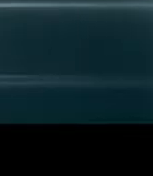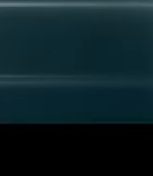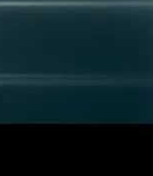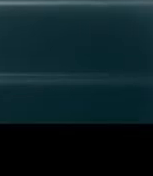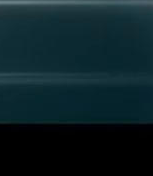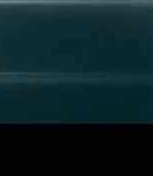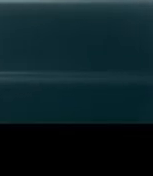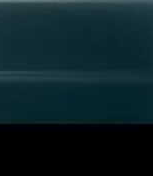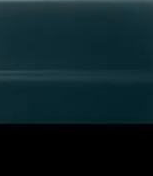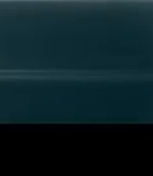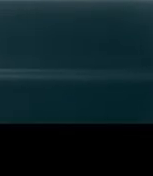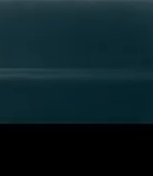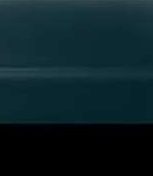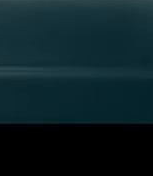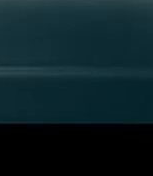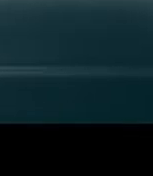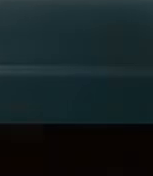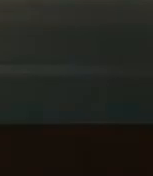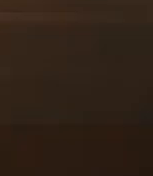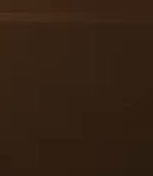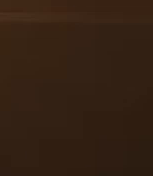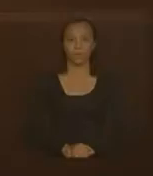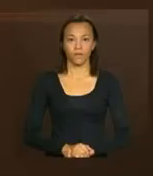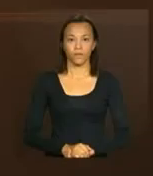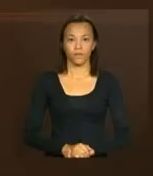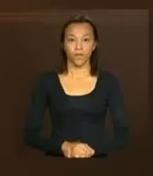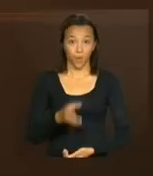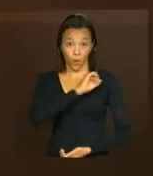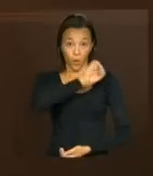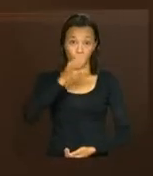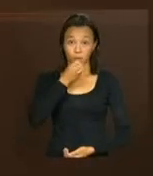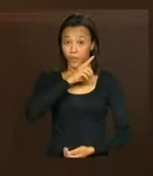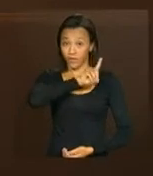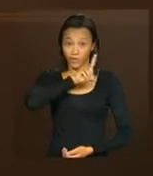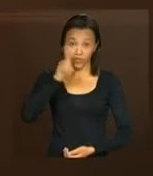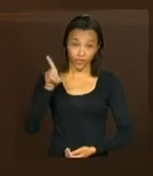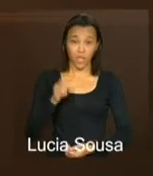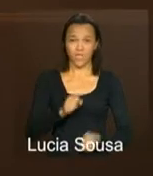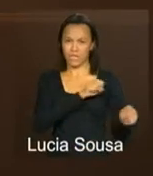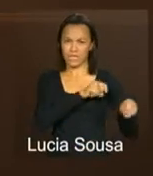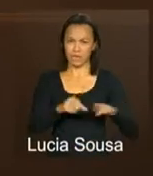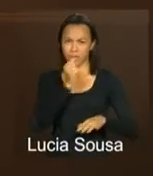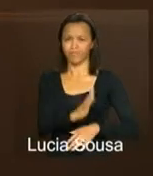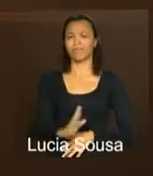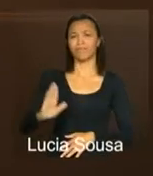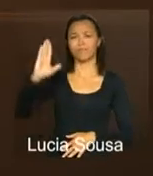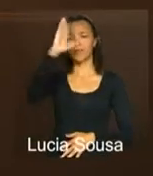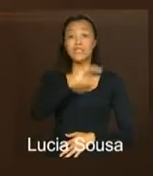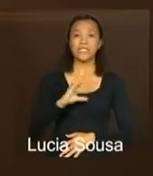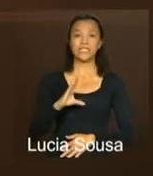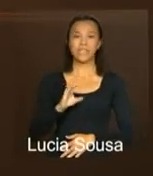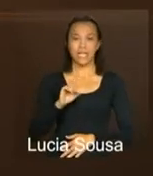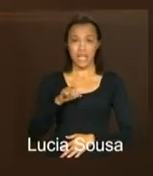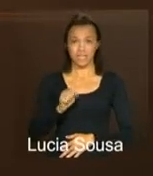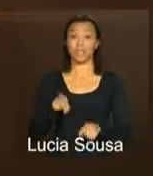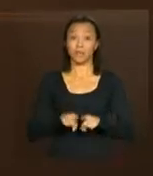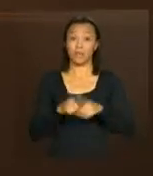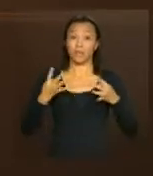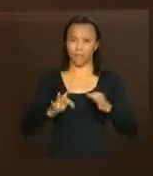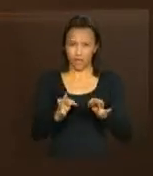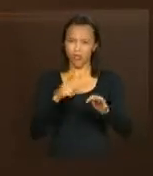E aí o Olá bom dia Semana Nacional de Ciência e Tecnologia